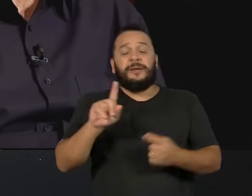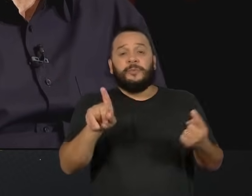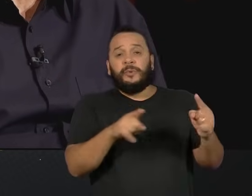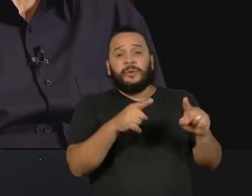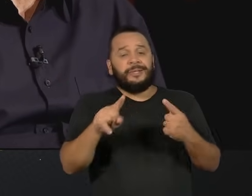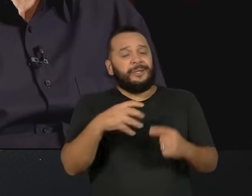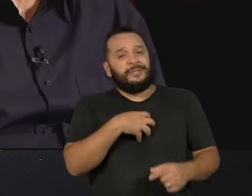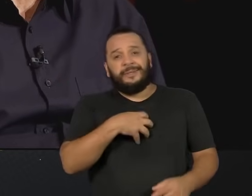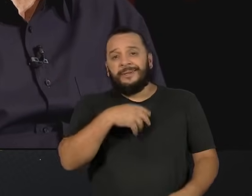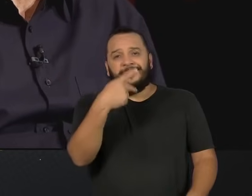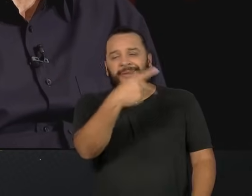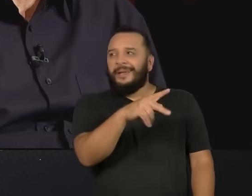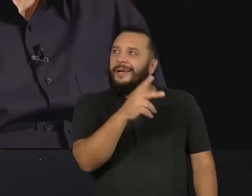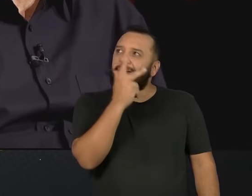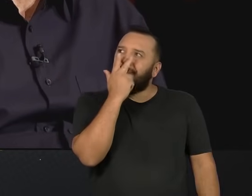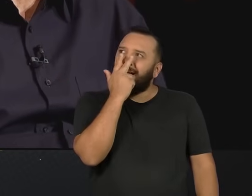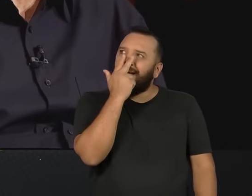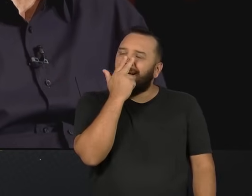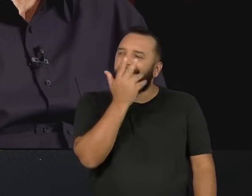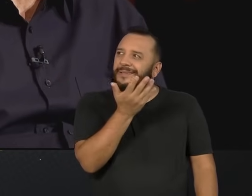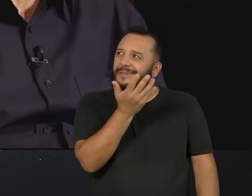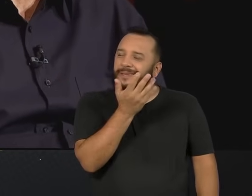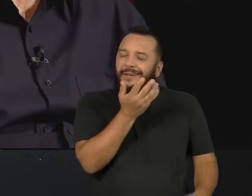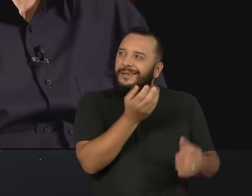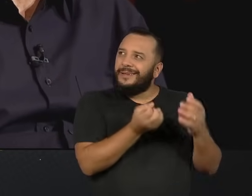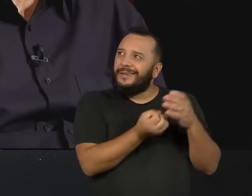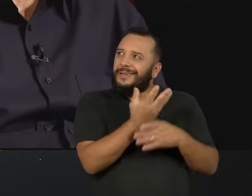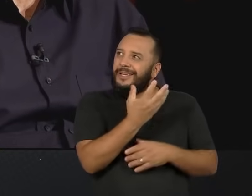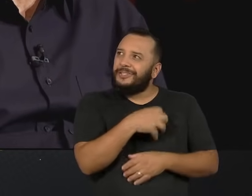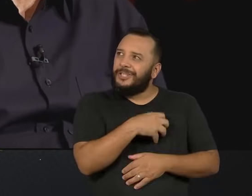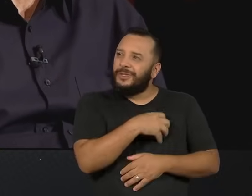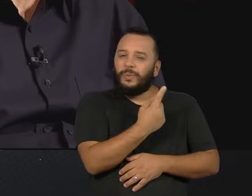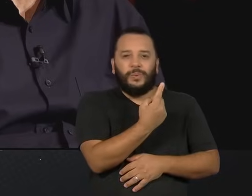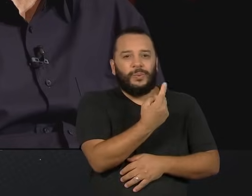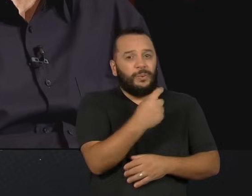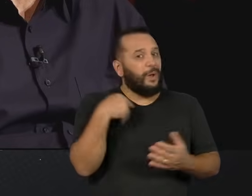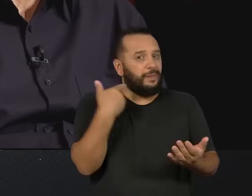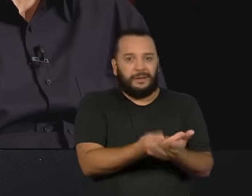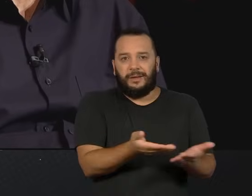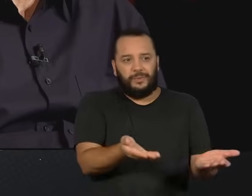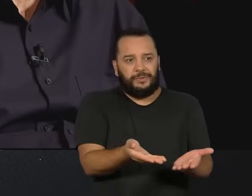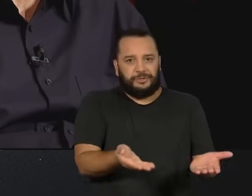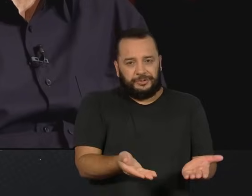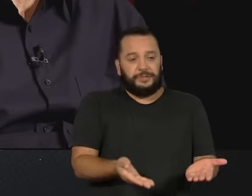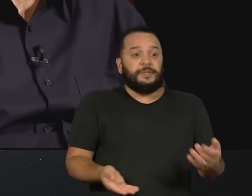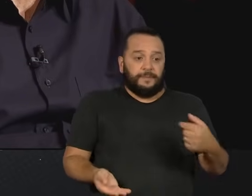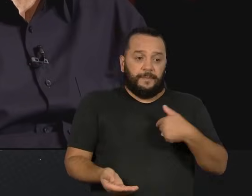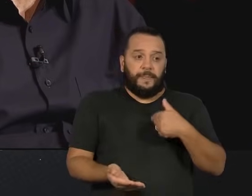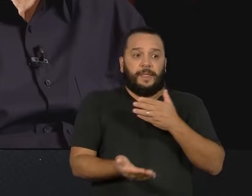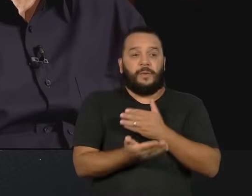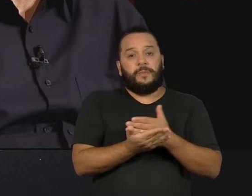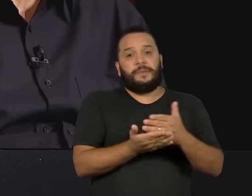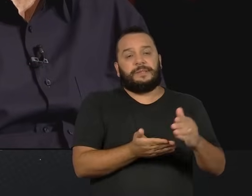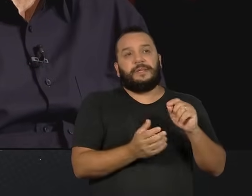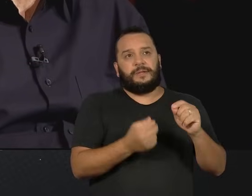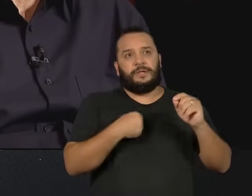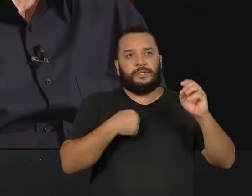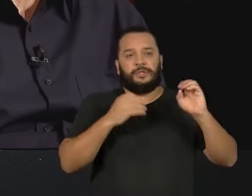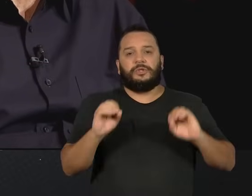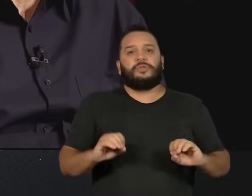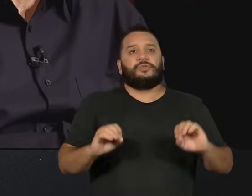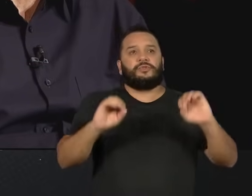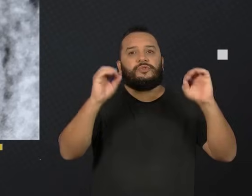ele faz, né, até hoje. E aí depois eu comecei a fazer meus primeiros shows